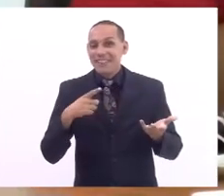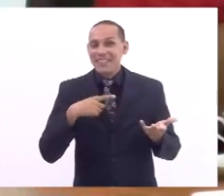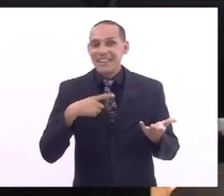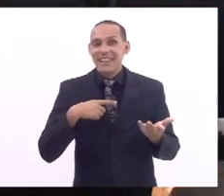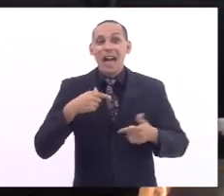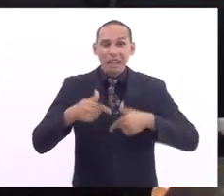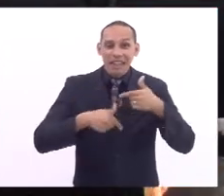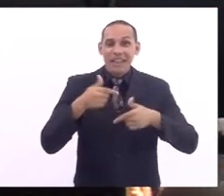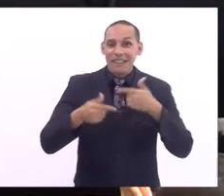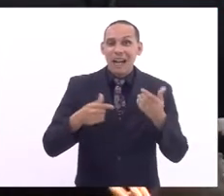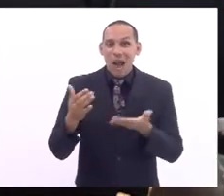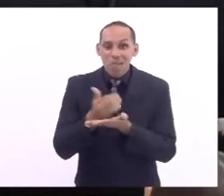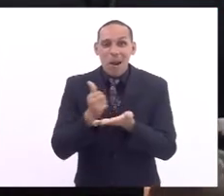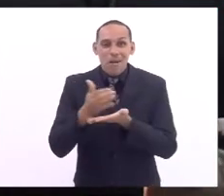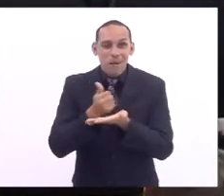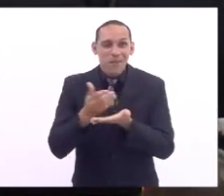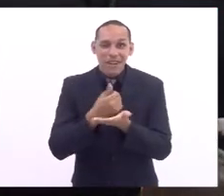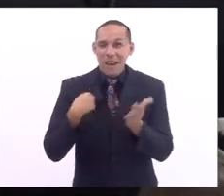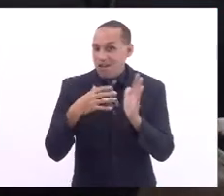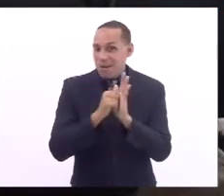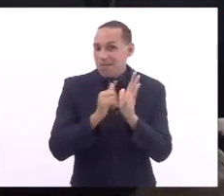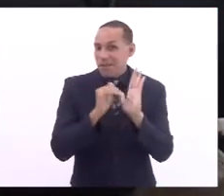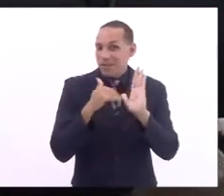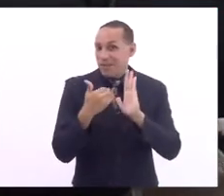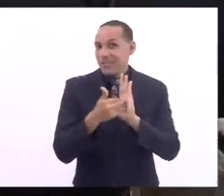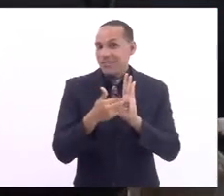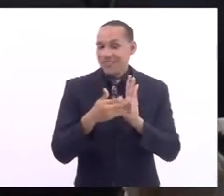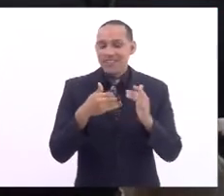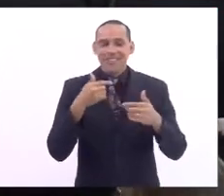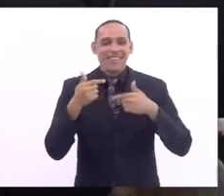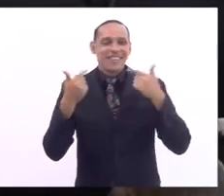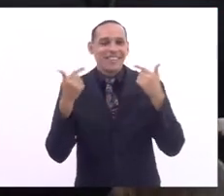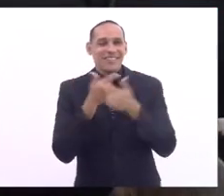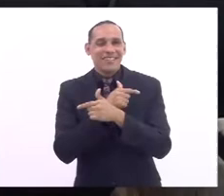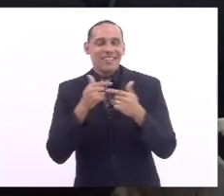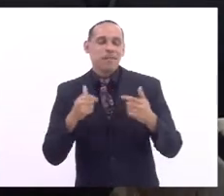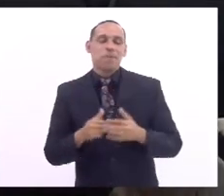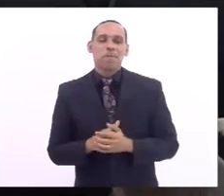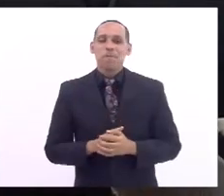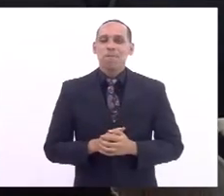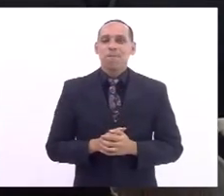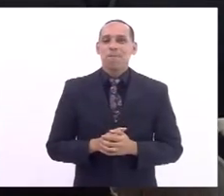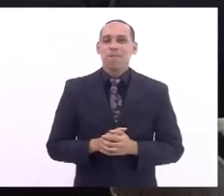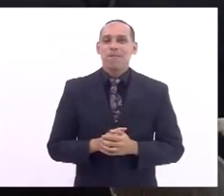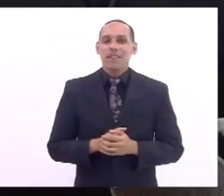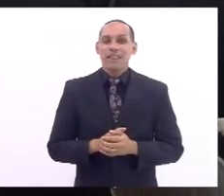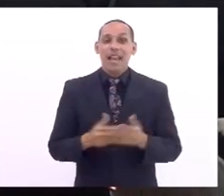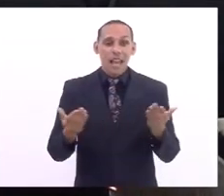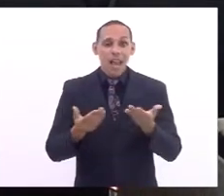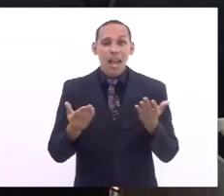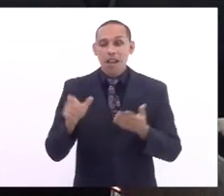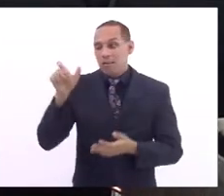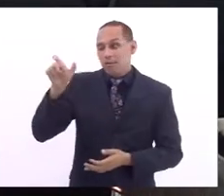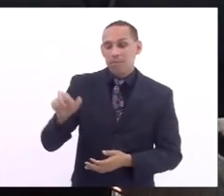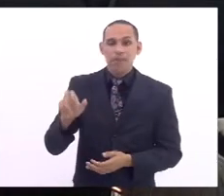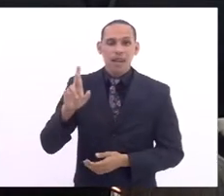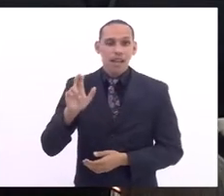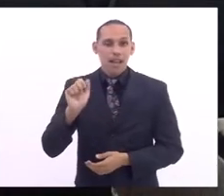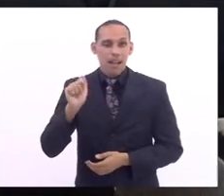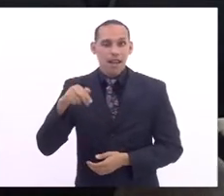tô coisa estranho todo dia bom tem a palavra agora a Raquel